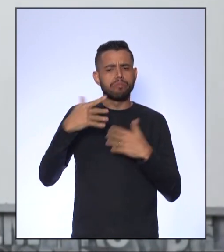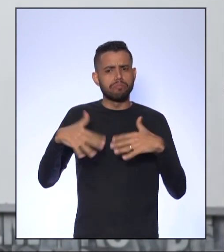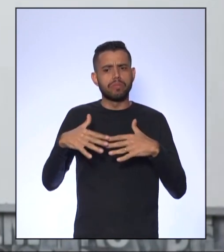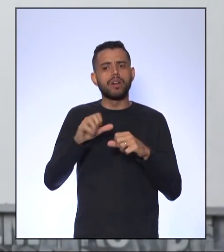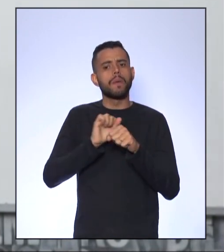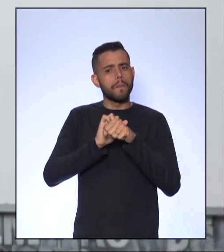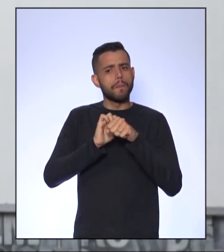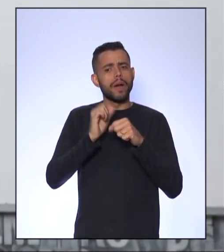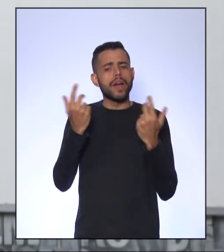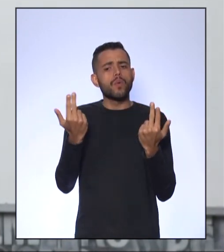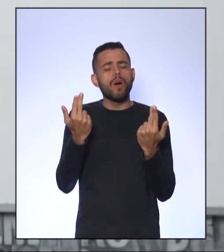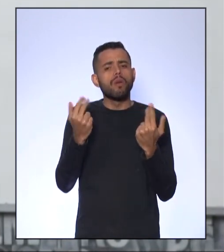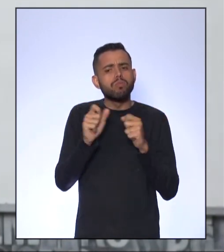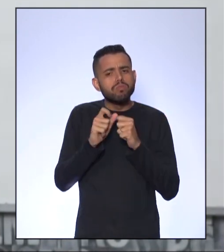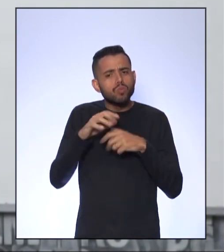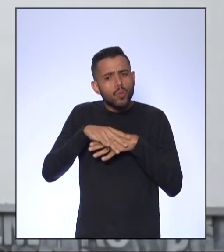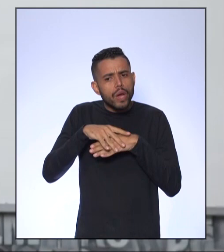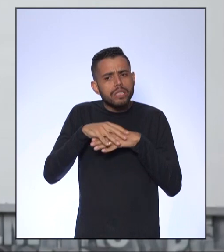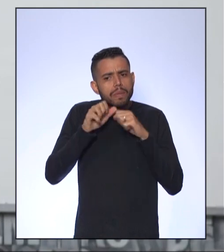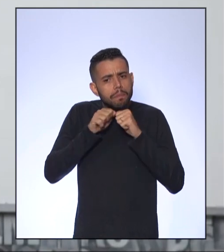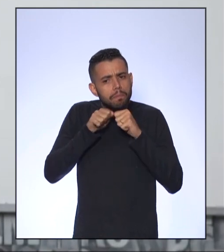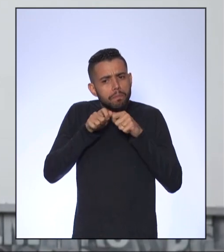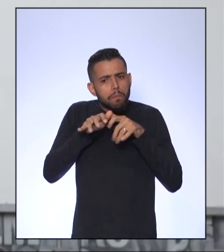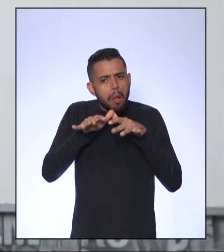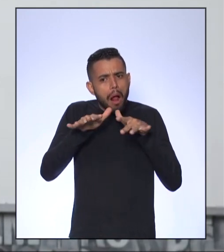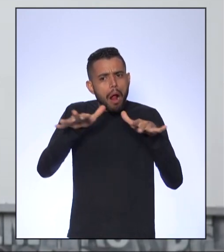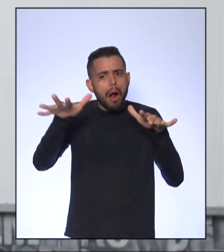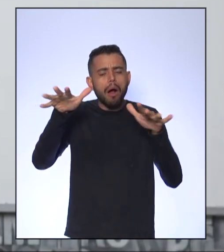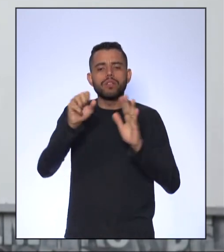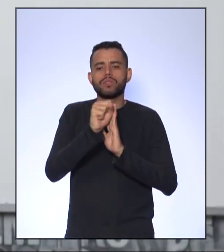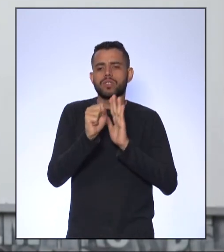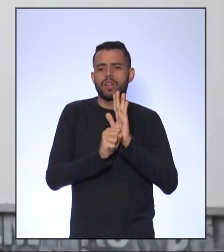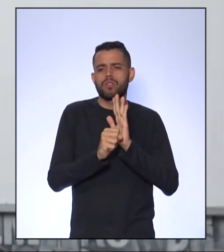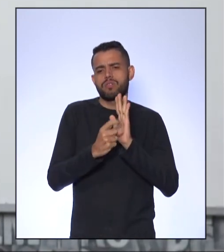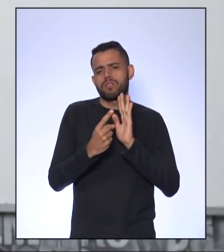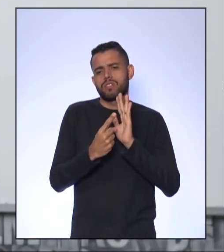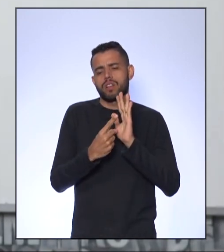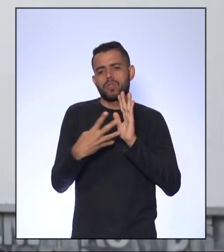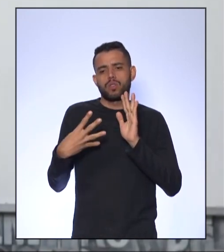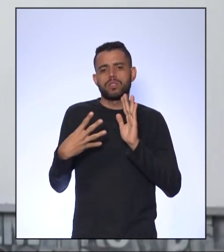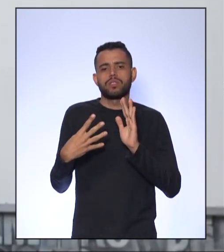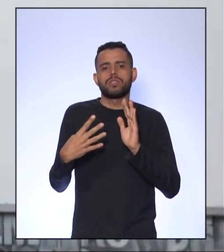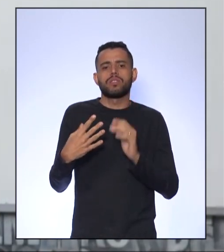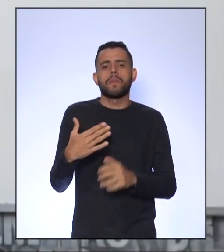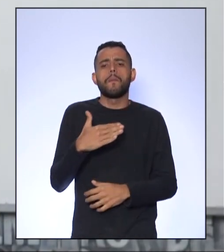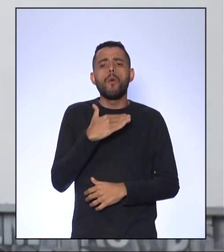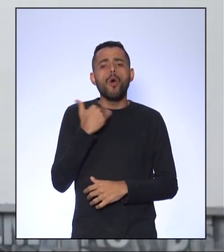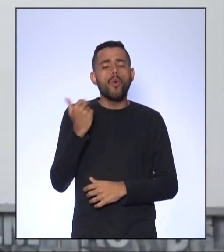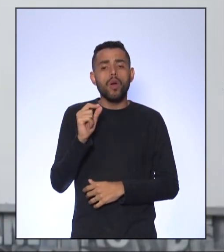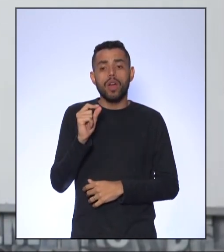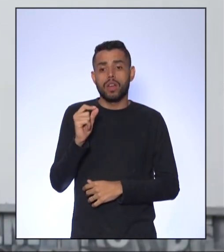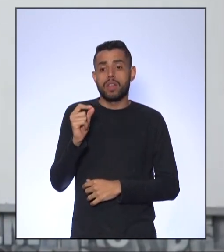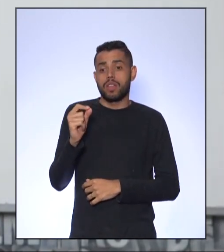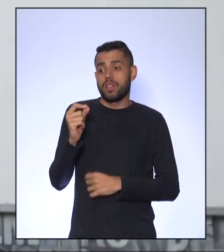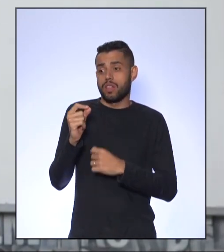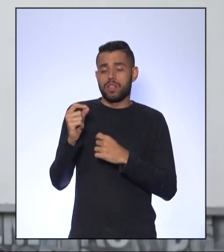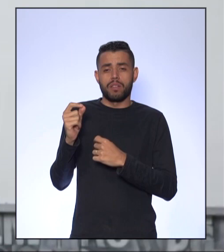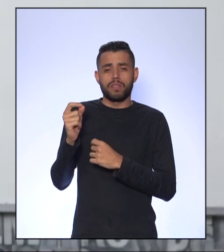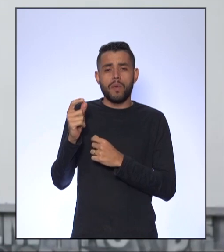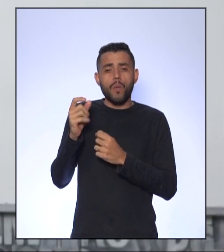pandemia, ali do século XIV, dizimou 1/4 da população europeia, e